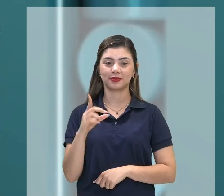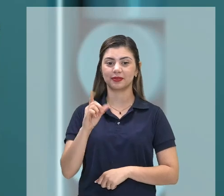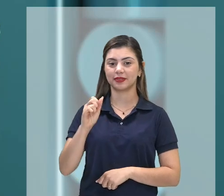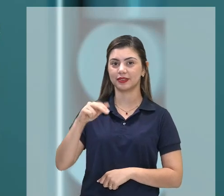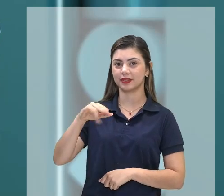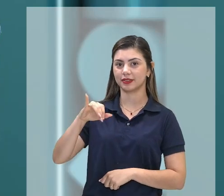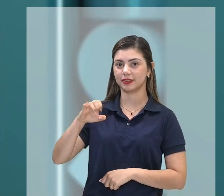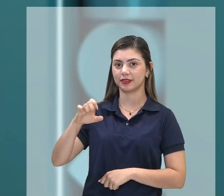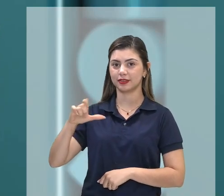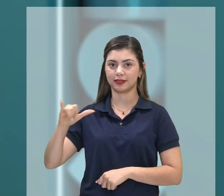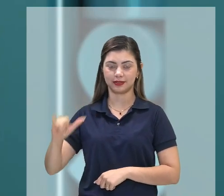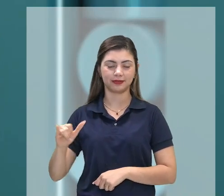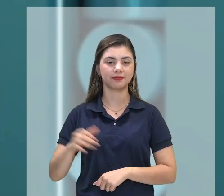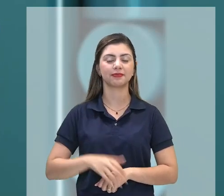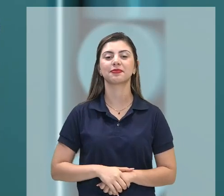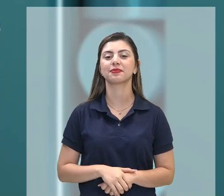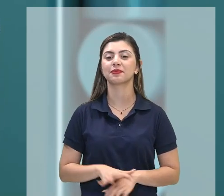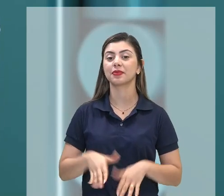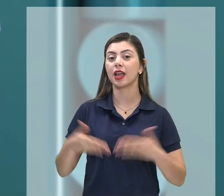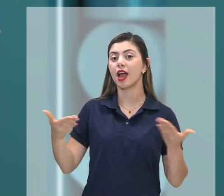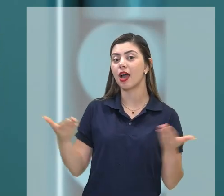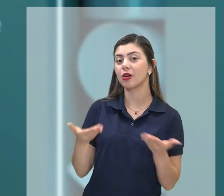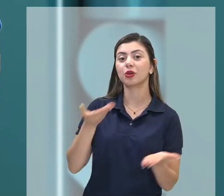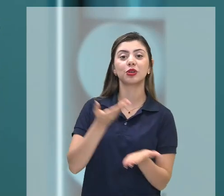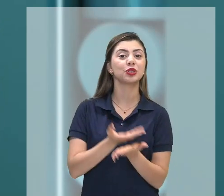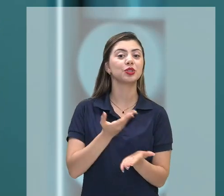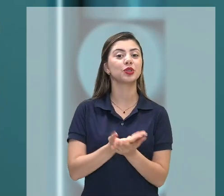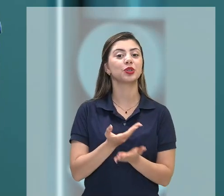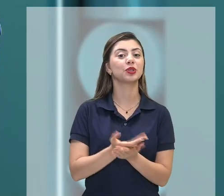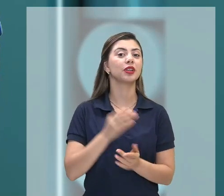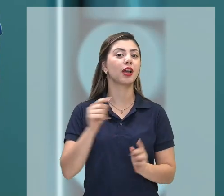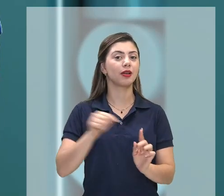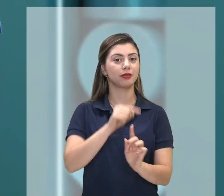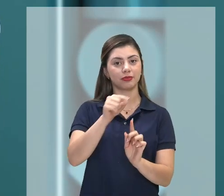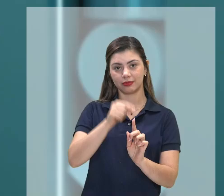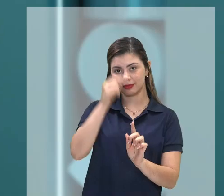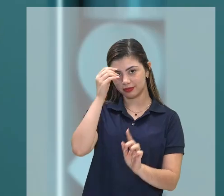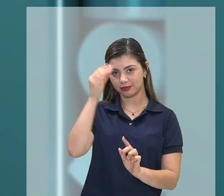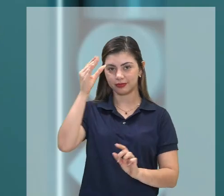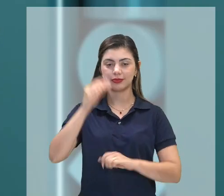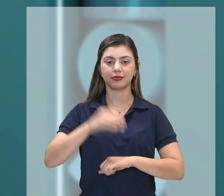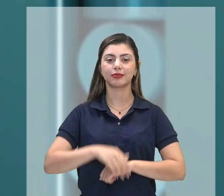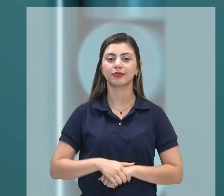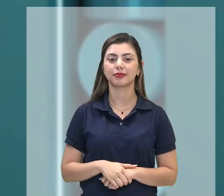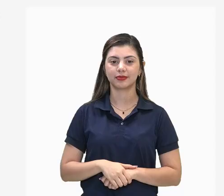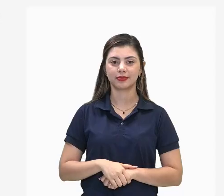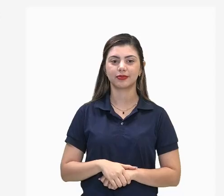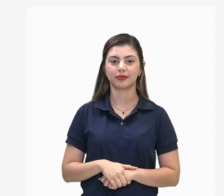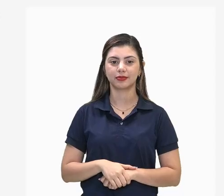Daniele Costa e vamos conhecer, então, o nosso objeto de conhecimento.